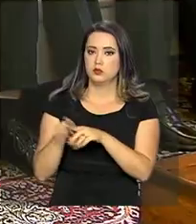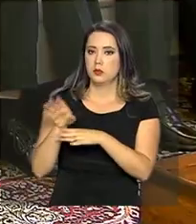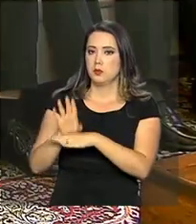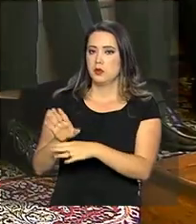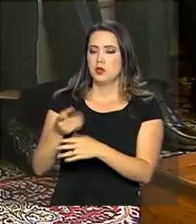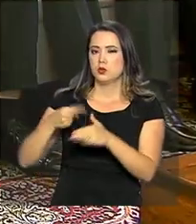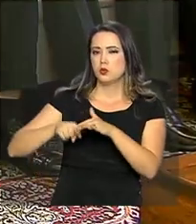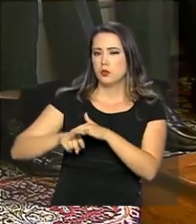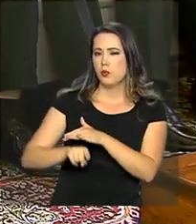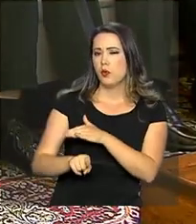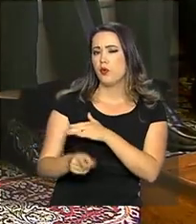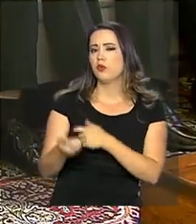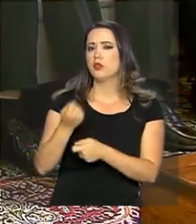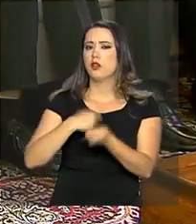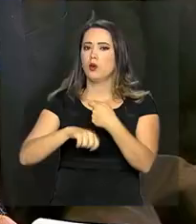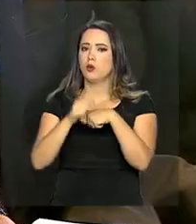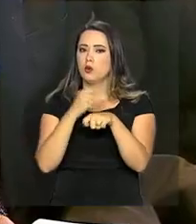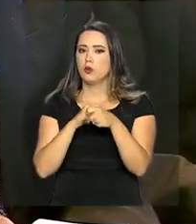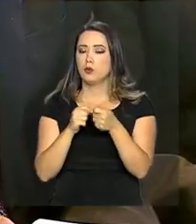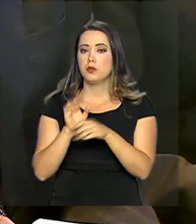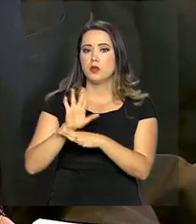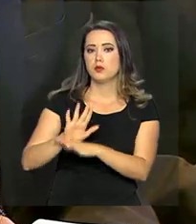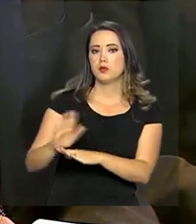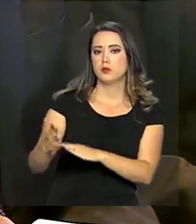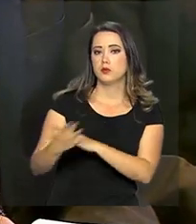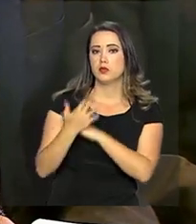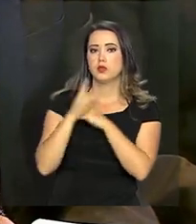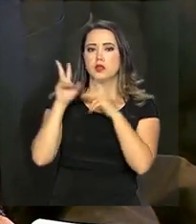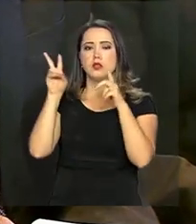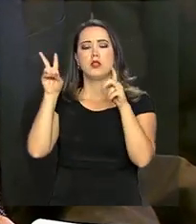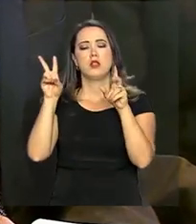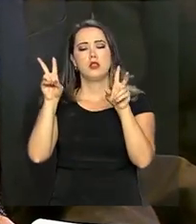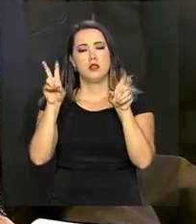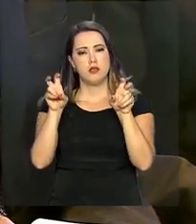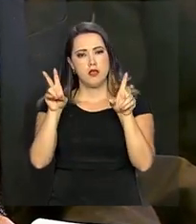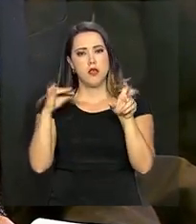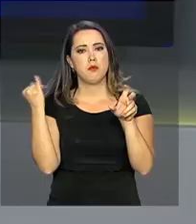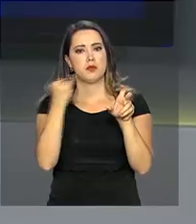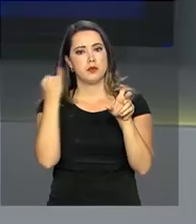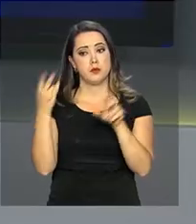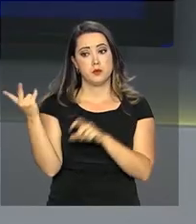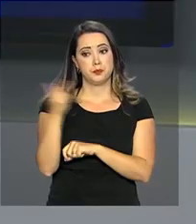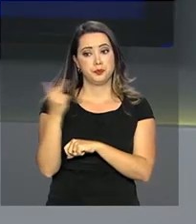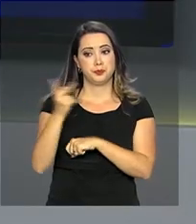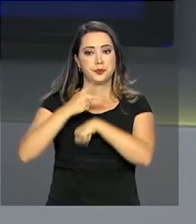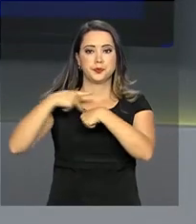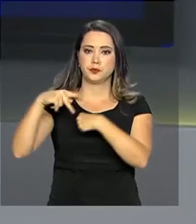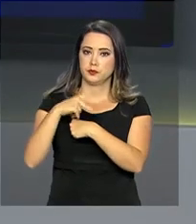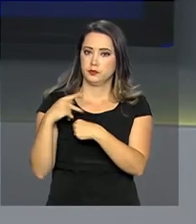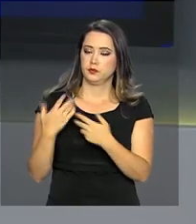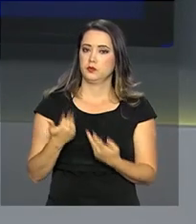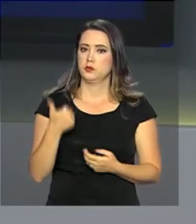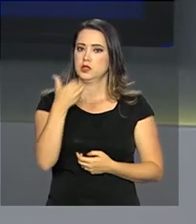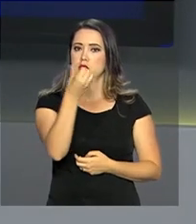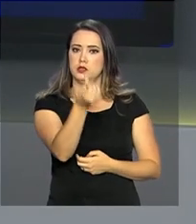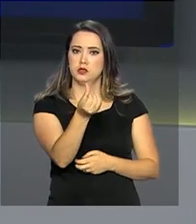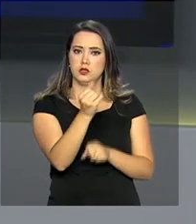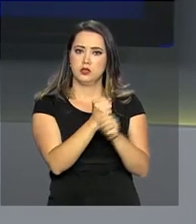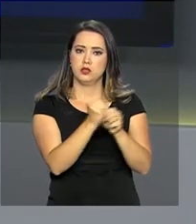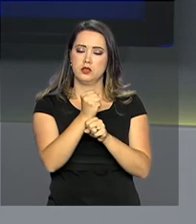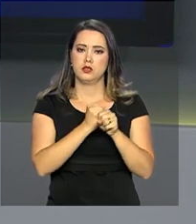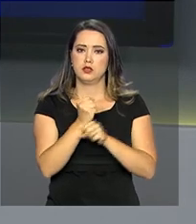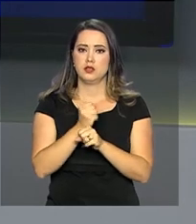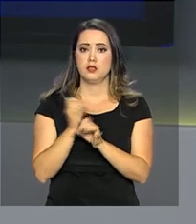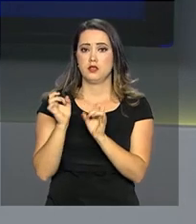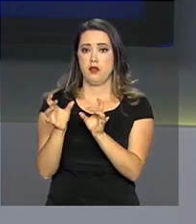para aprofundar as relações econômicas e de cooperação em temas de interesse comum nos últimos 16 anos o comércio entre